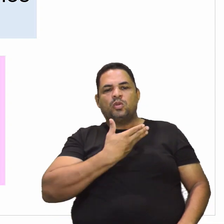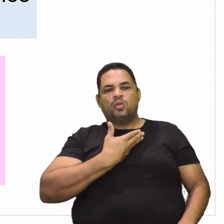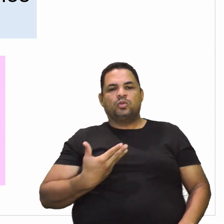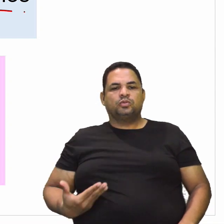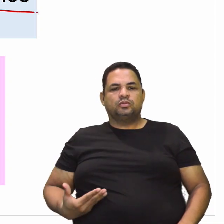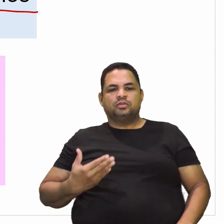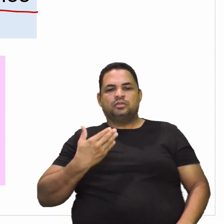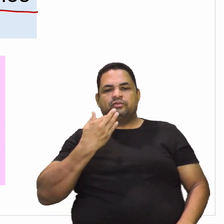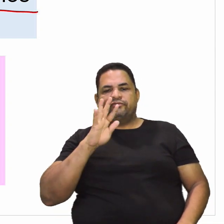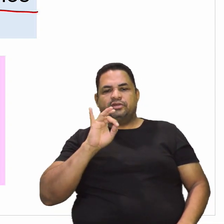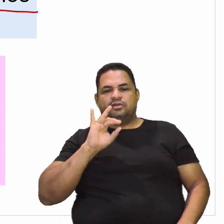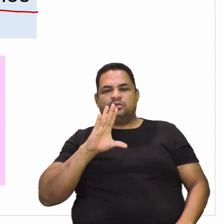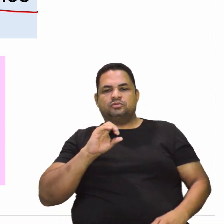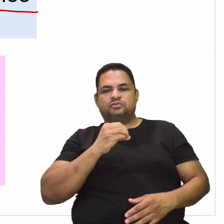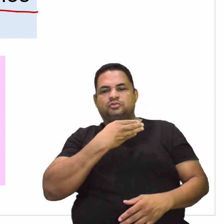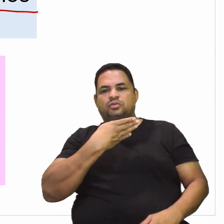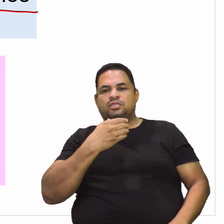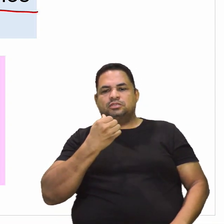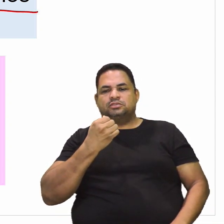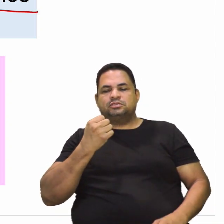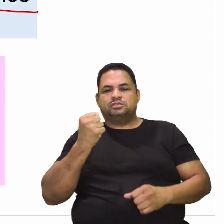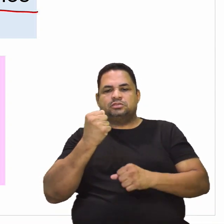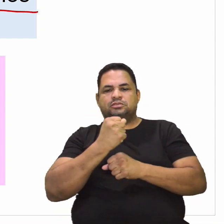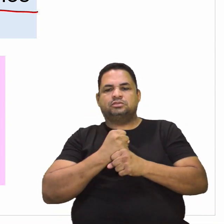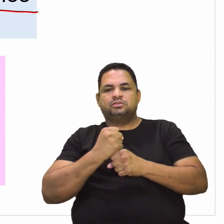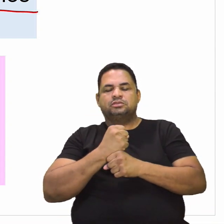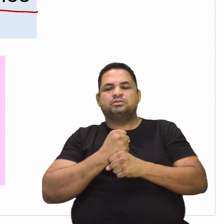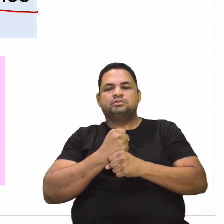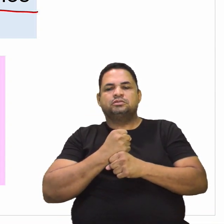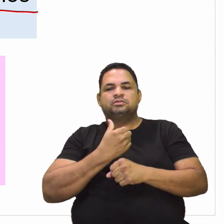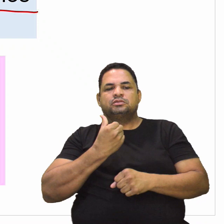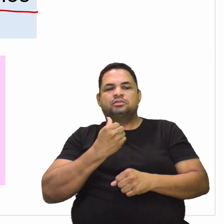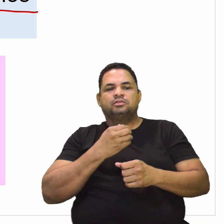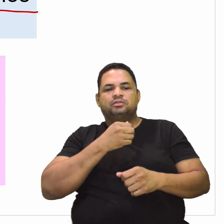durante 46 anos, de